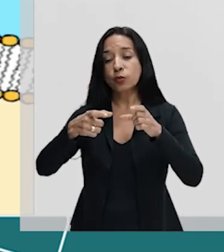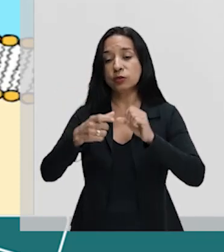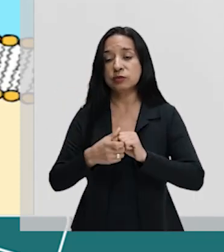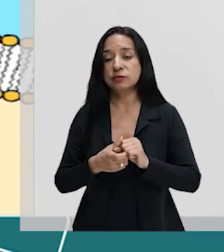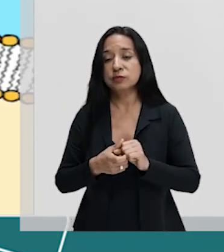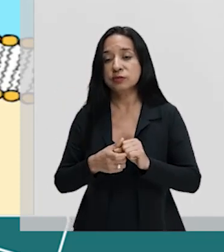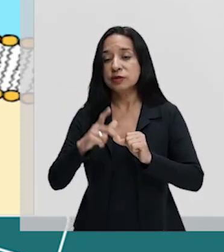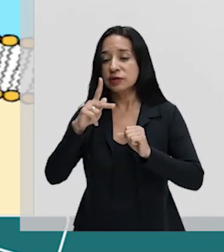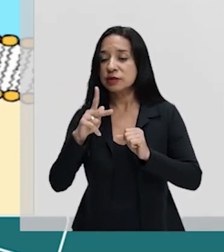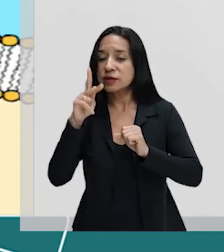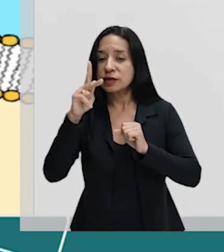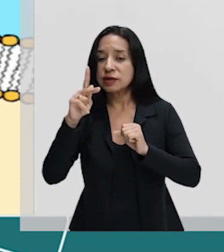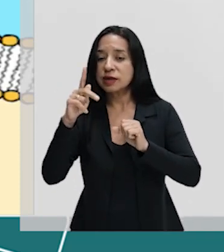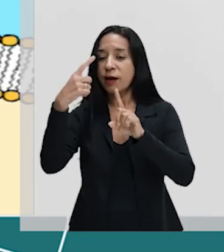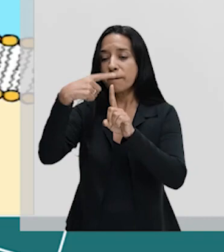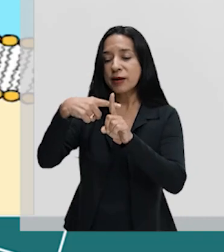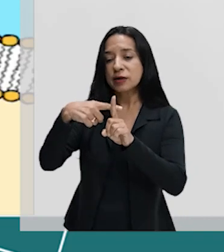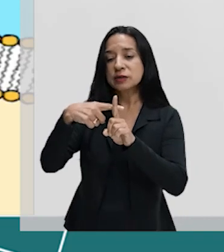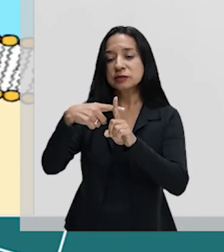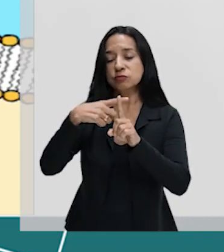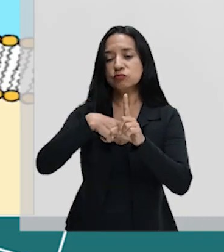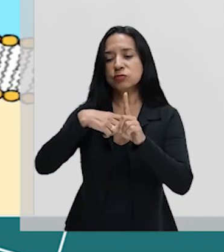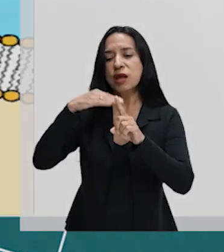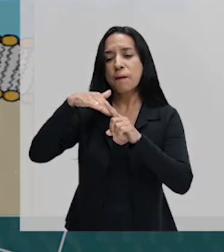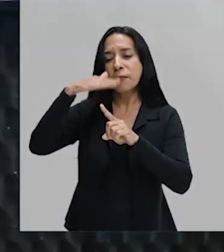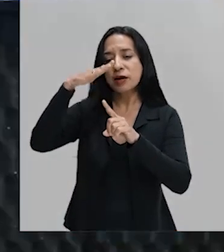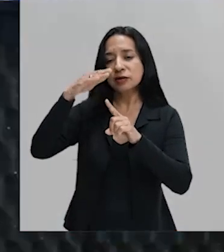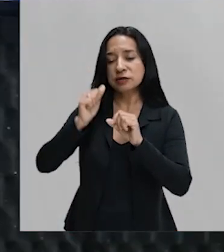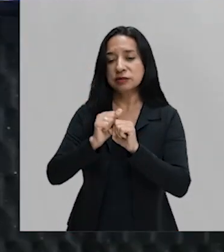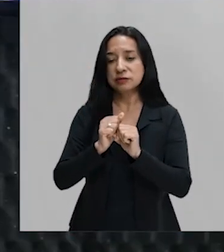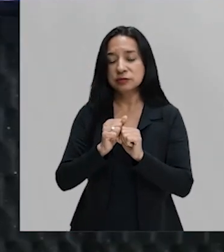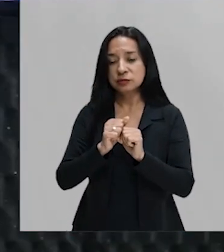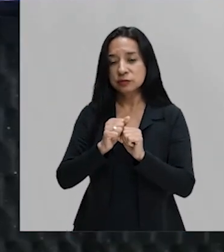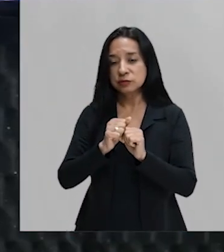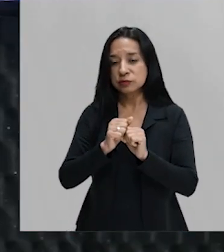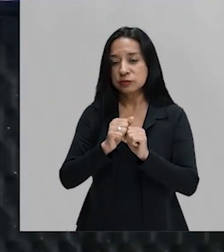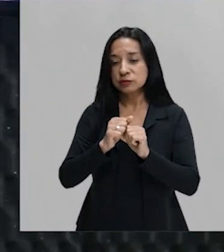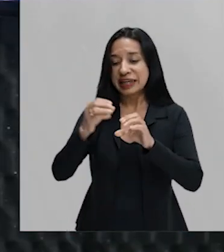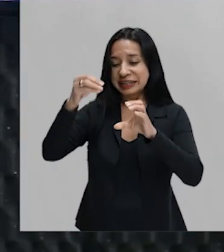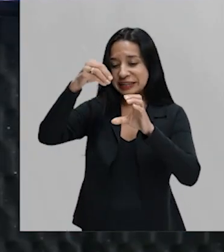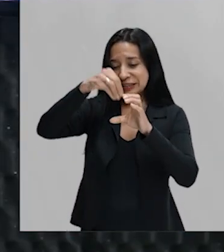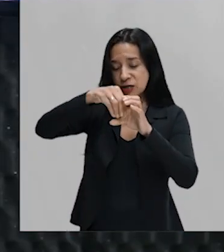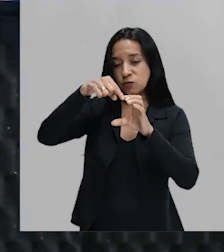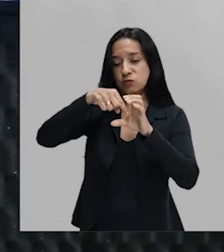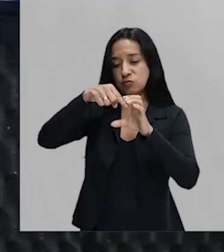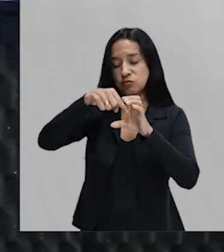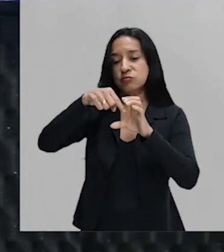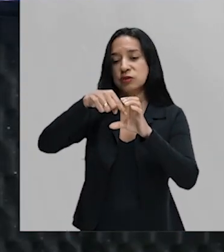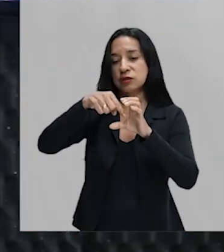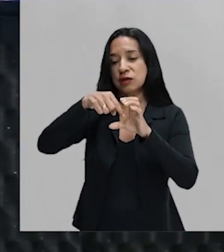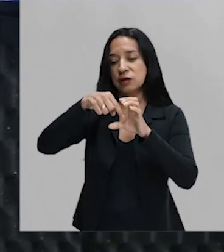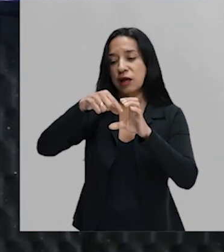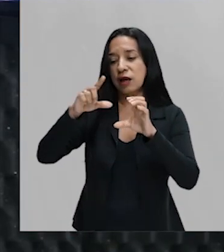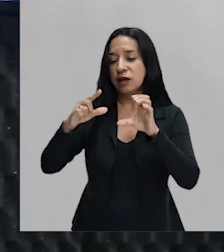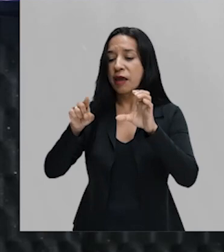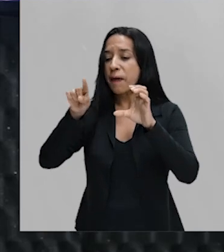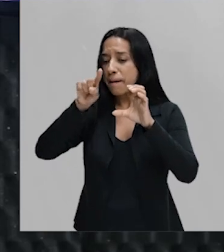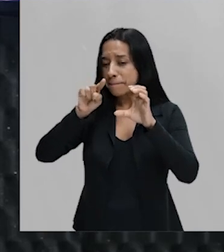K+, onde é que tem mais? Você olha, tem mais potássio dentro da célula e menos